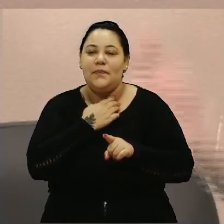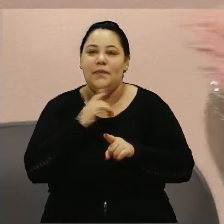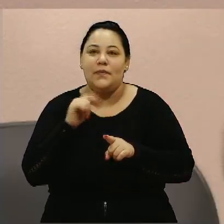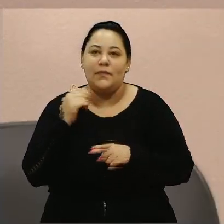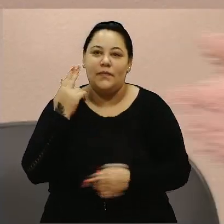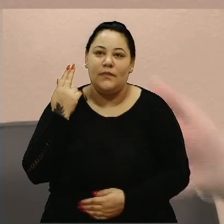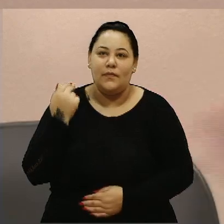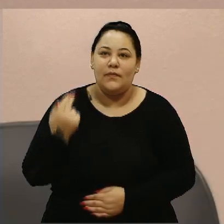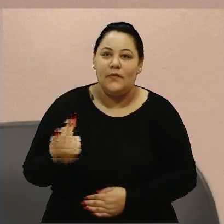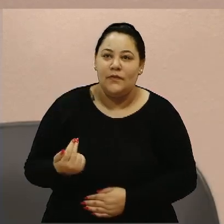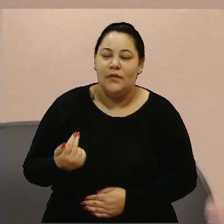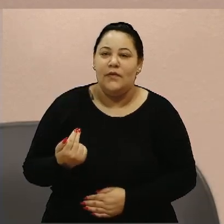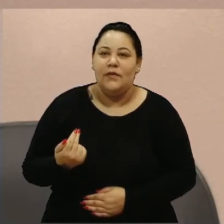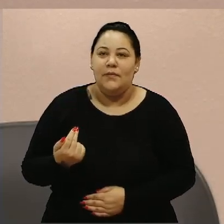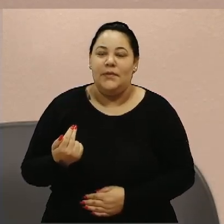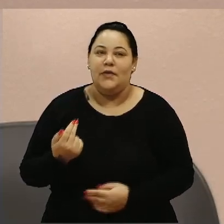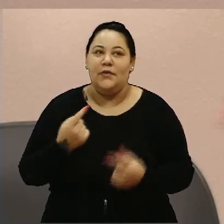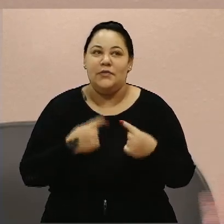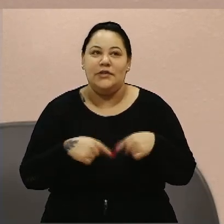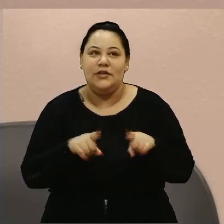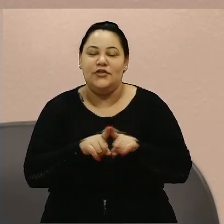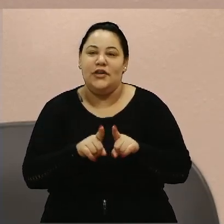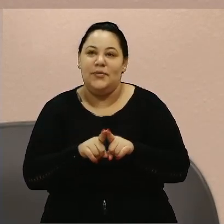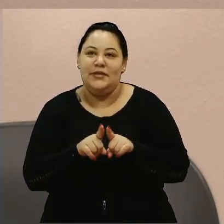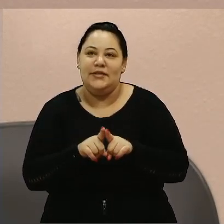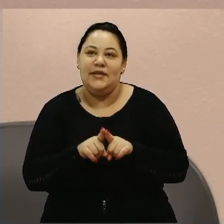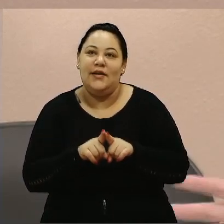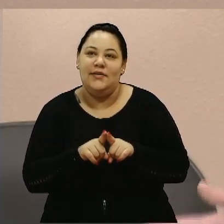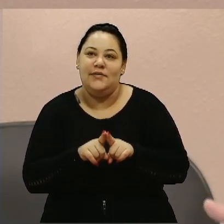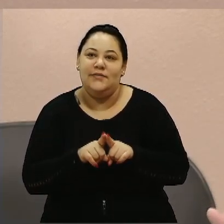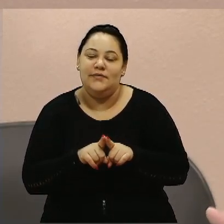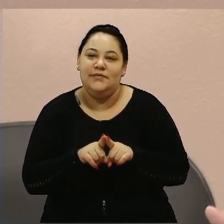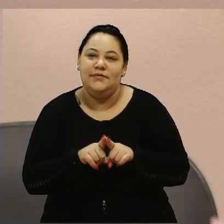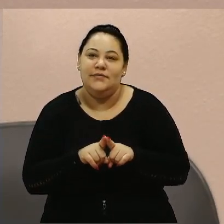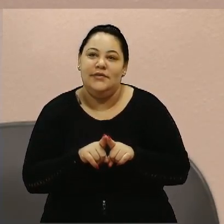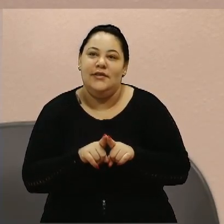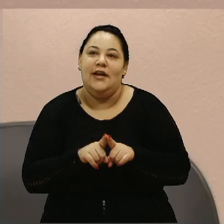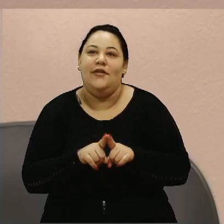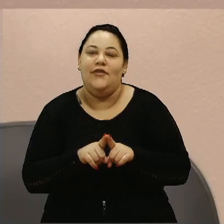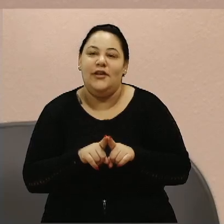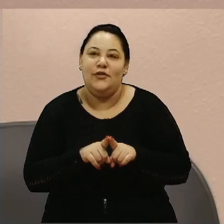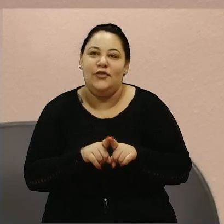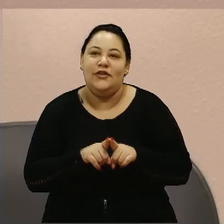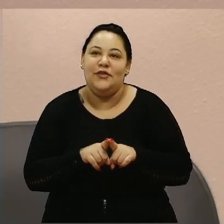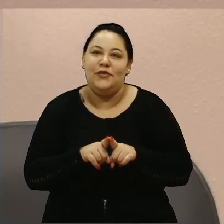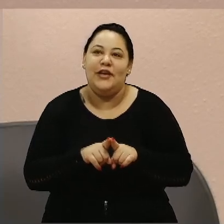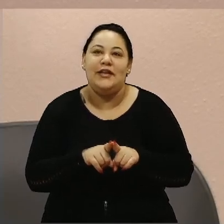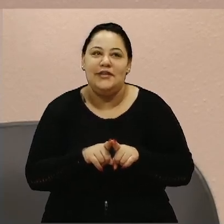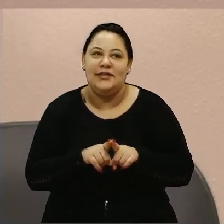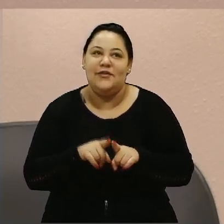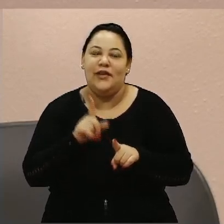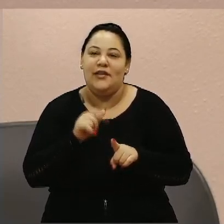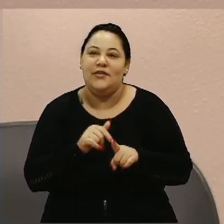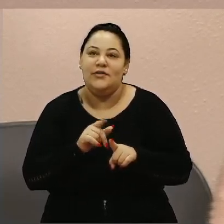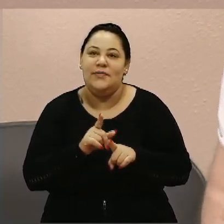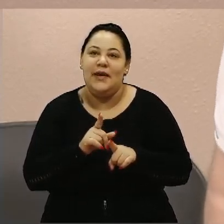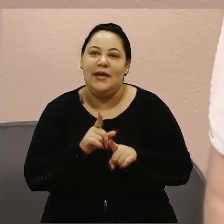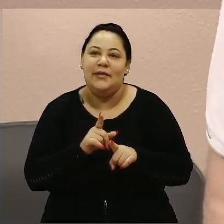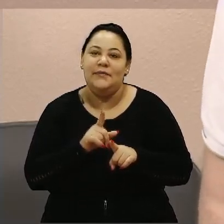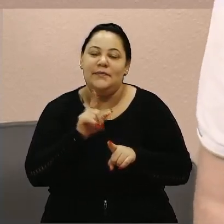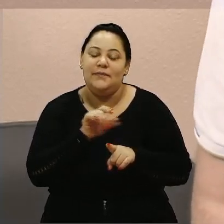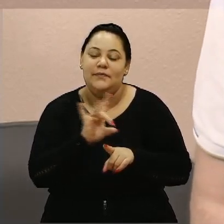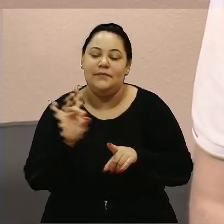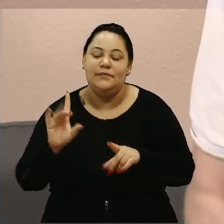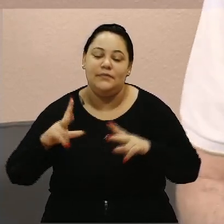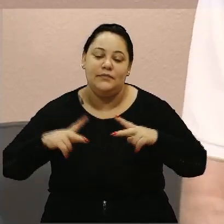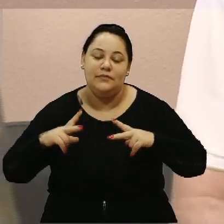natural, porque é taxa do governo brasileiro. E está tudo certo. Mas tem essa possibilidade também. Então, por isso que aqui eu quero deixar